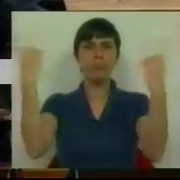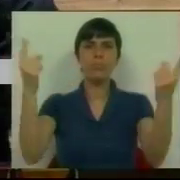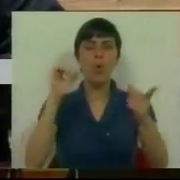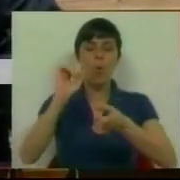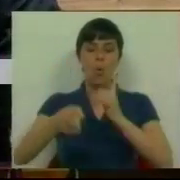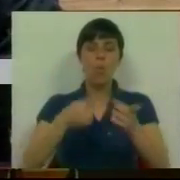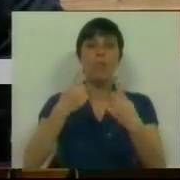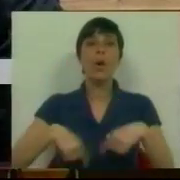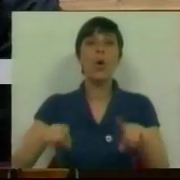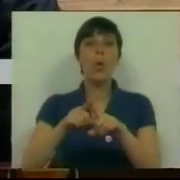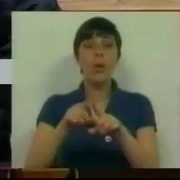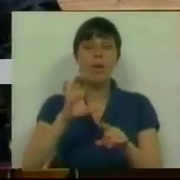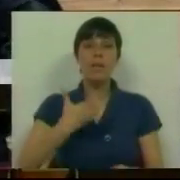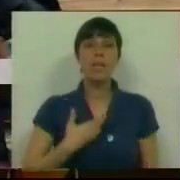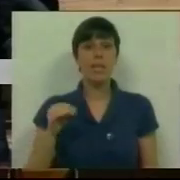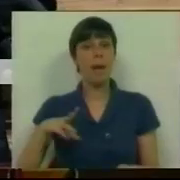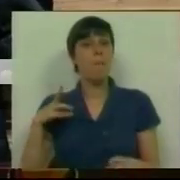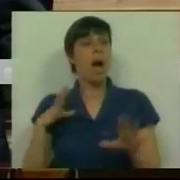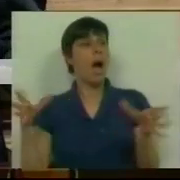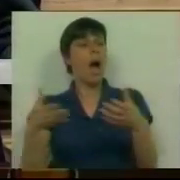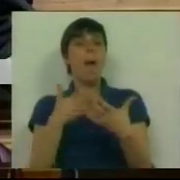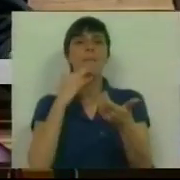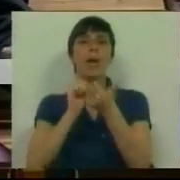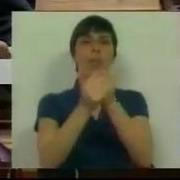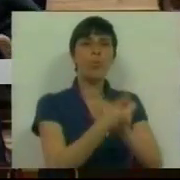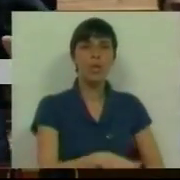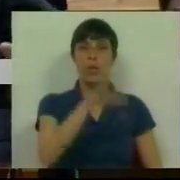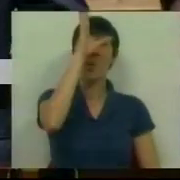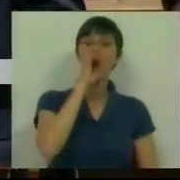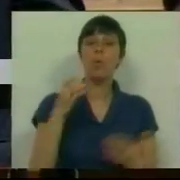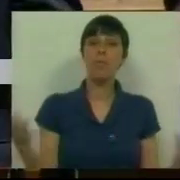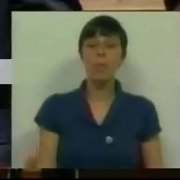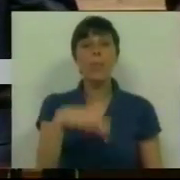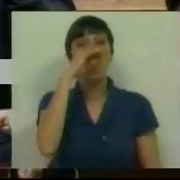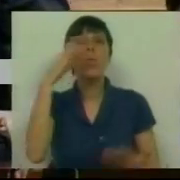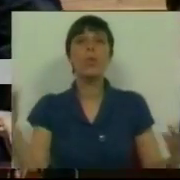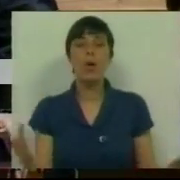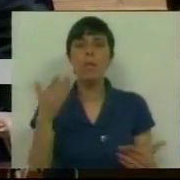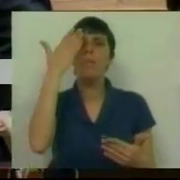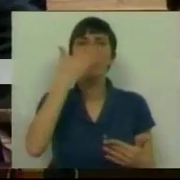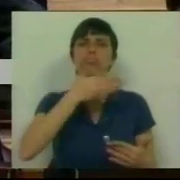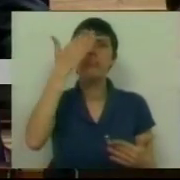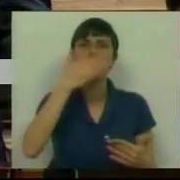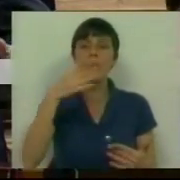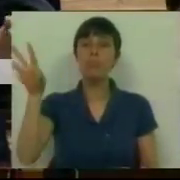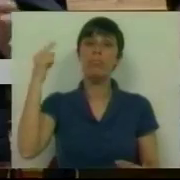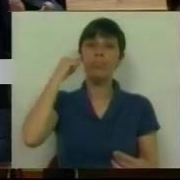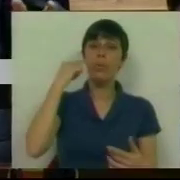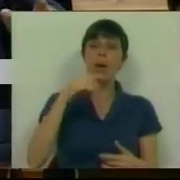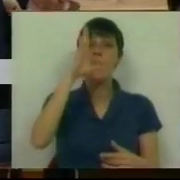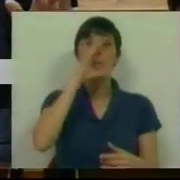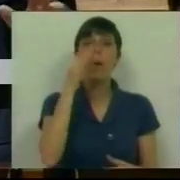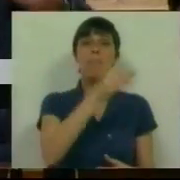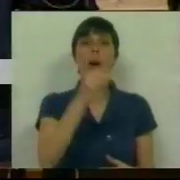do que foi a reunião magna do CDS pedindo remodelações do Governo. Curiosamente, dias depois, ouvimos o Ministro